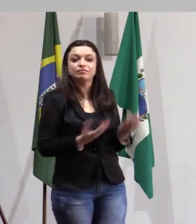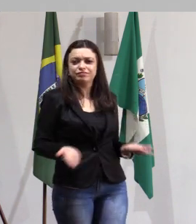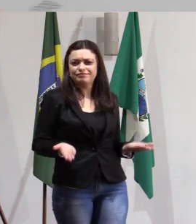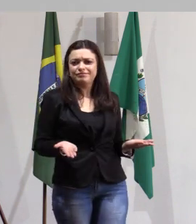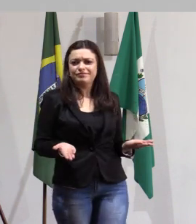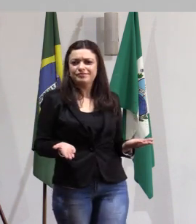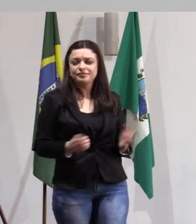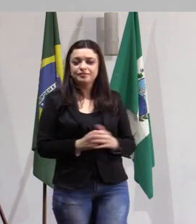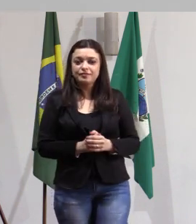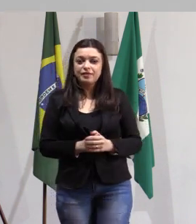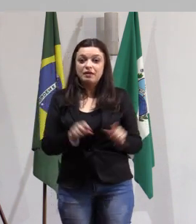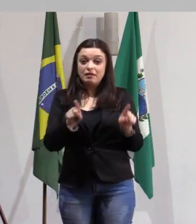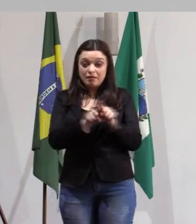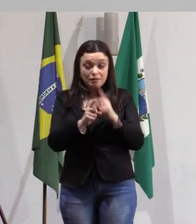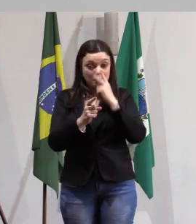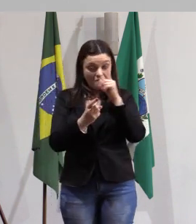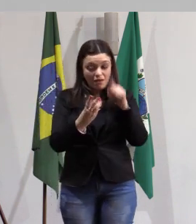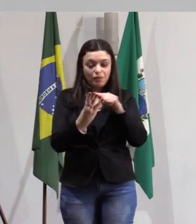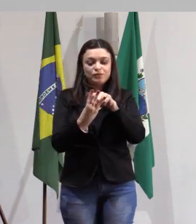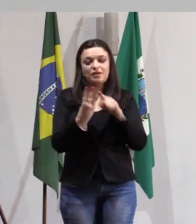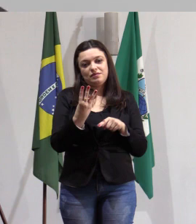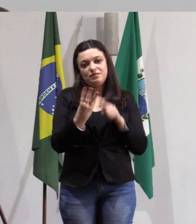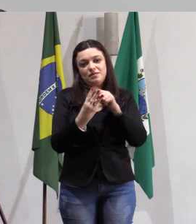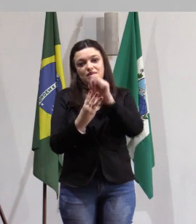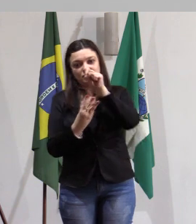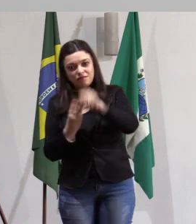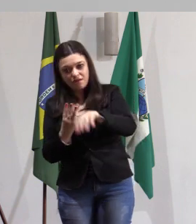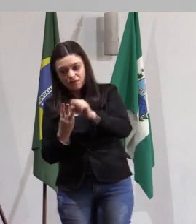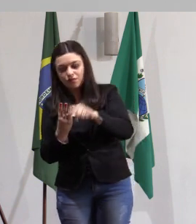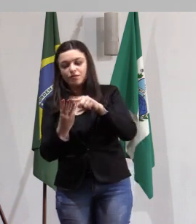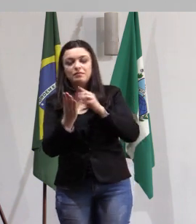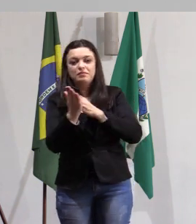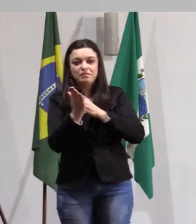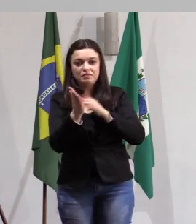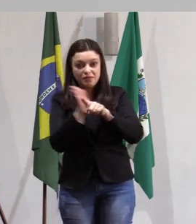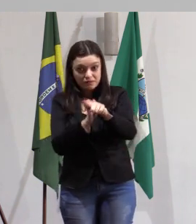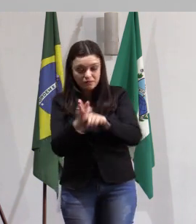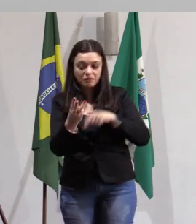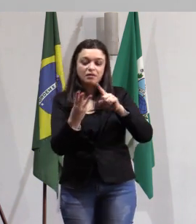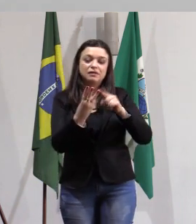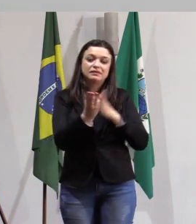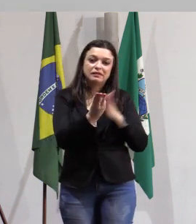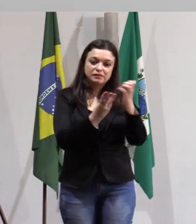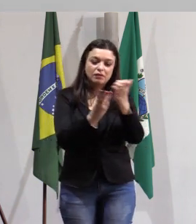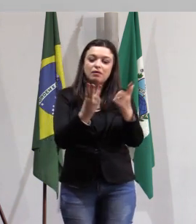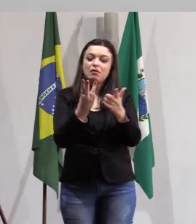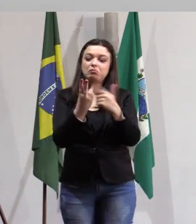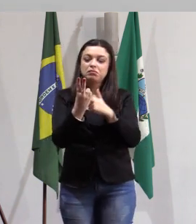parece que o tripé foi desconectado entre o ensino, a pesquisa e a extensão.